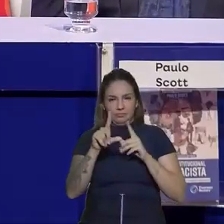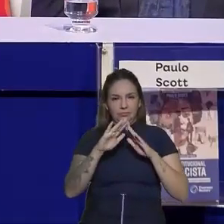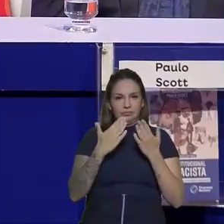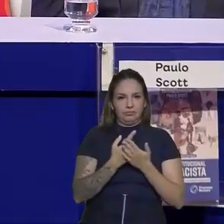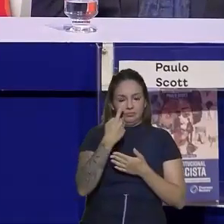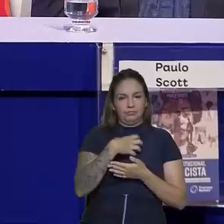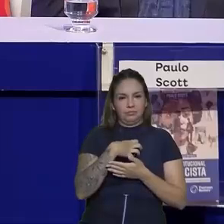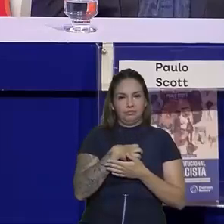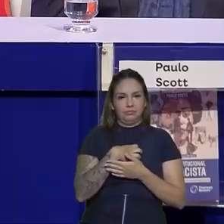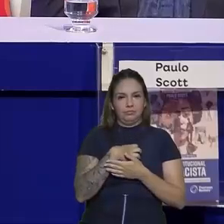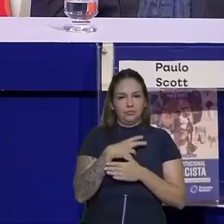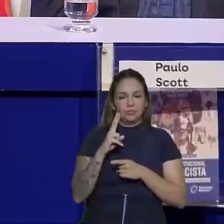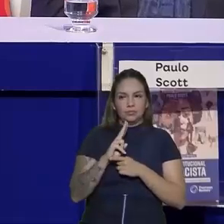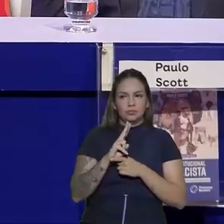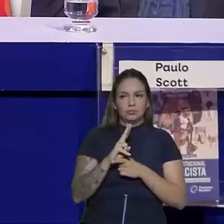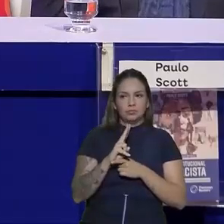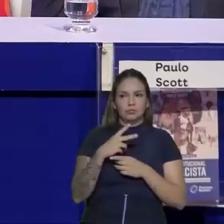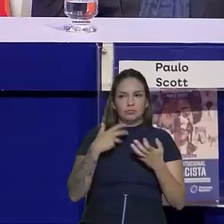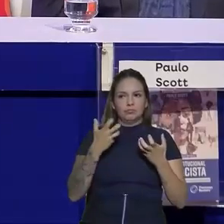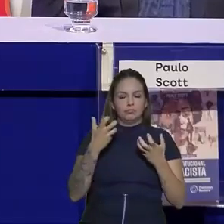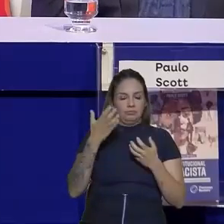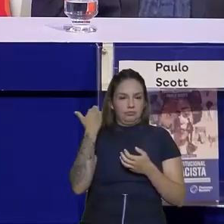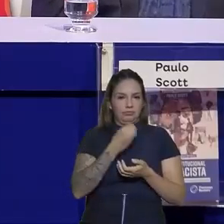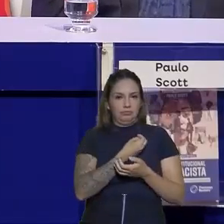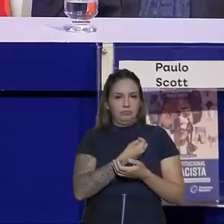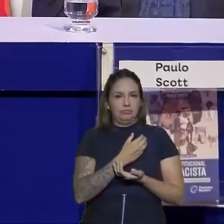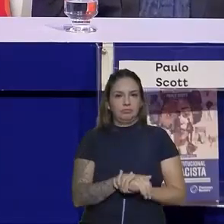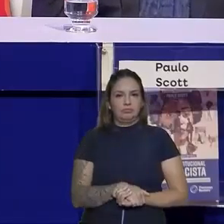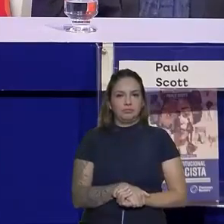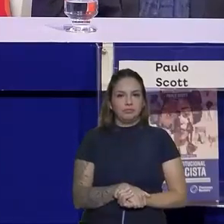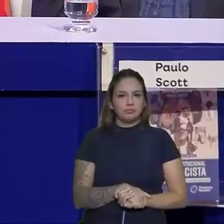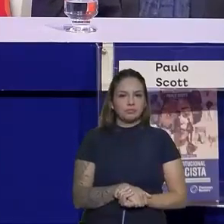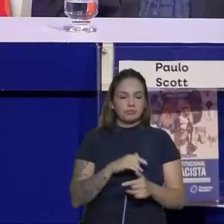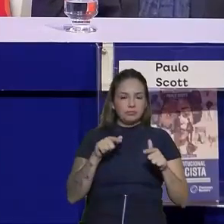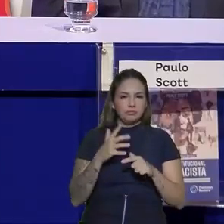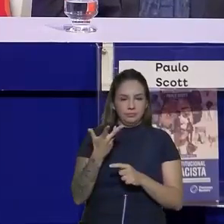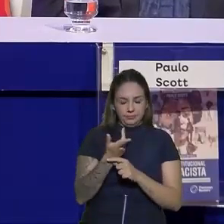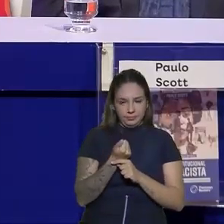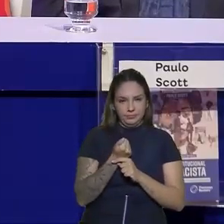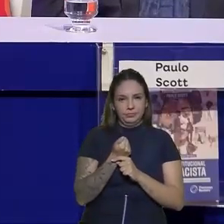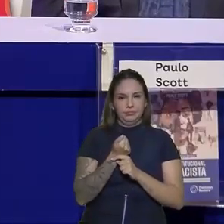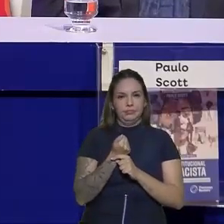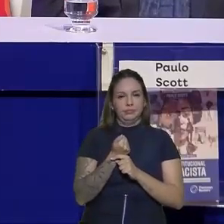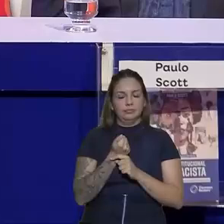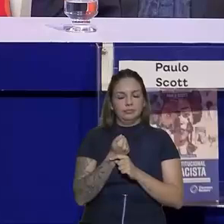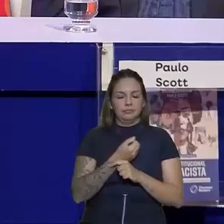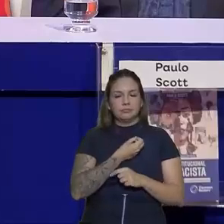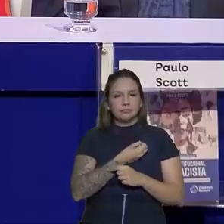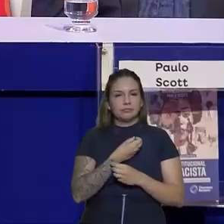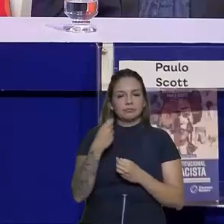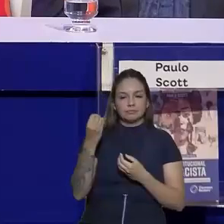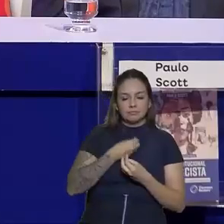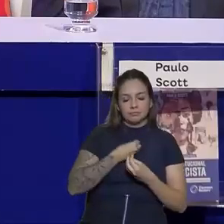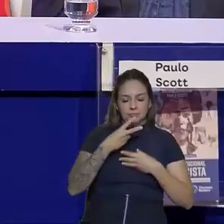escolas foi uma forma de preservar aquilo que eu queria ser na vida, aquilo que eu queria fazer, que era trabalhar com arte. E a vida foi me